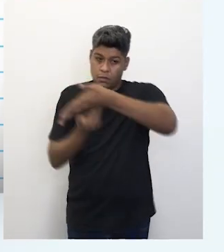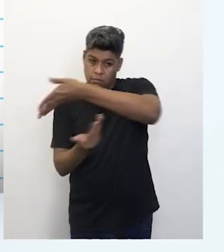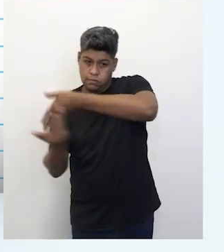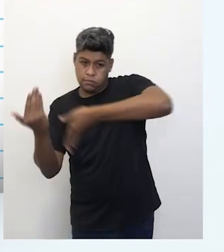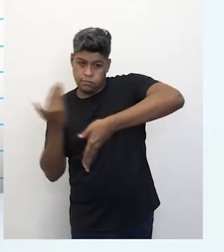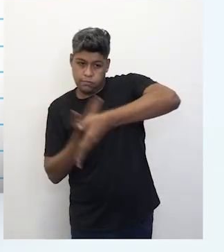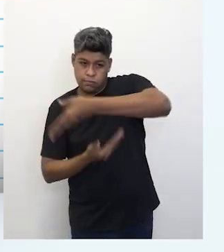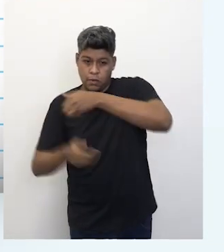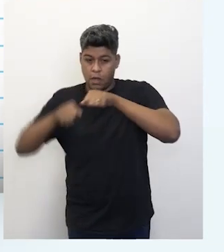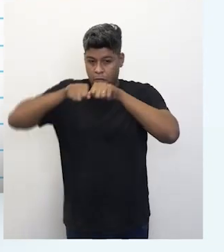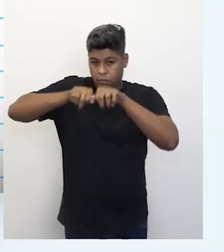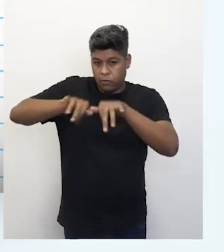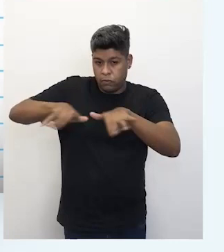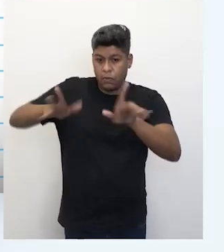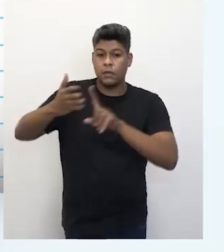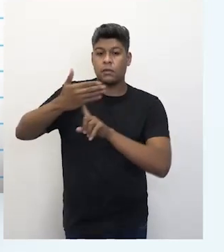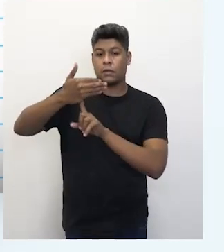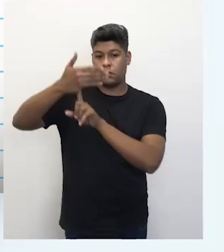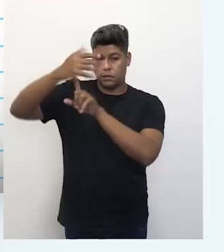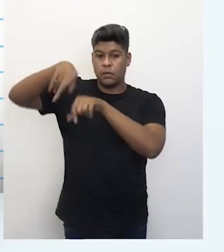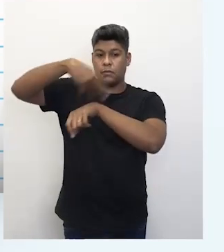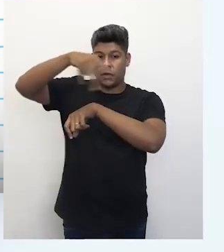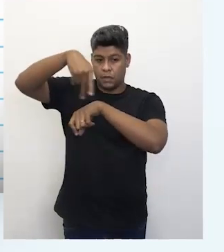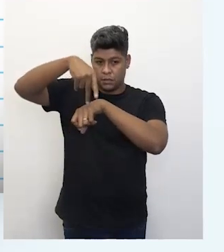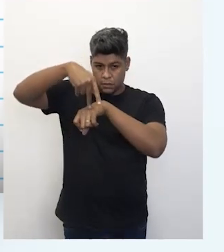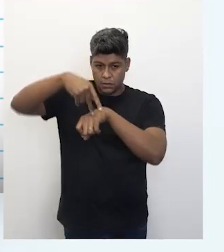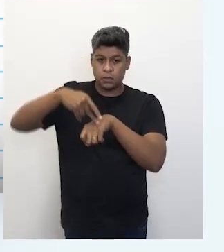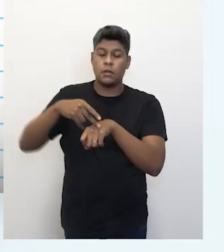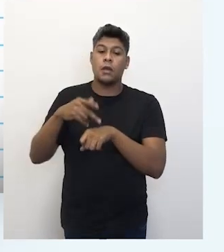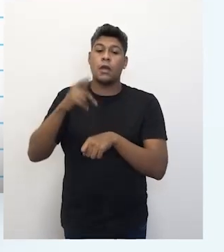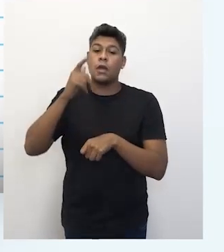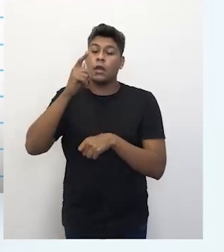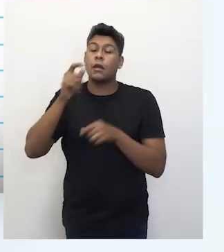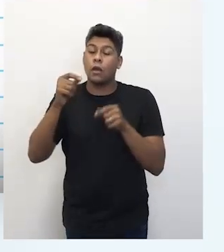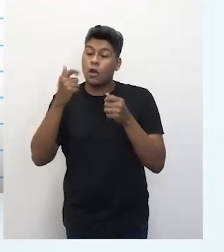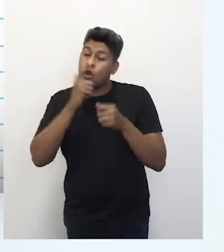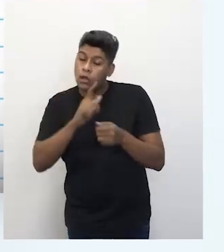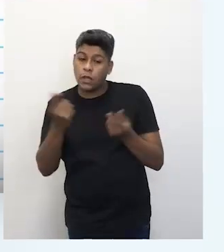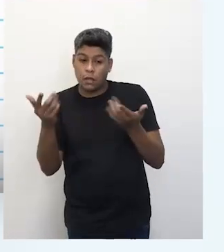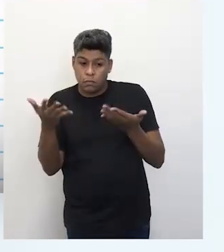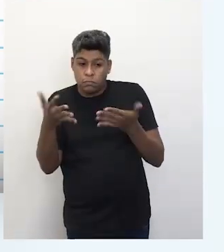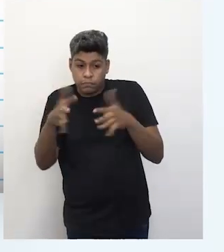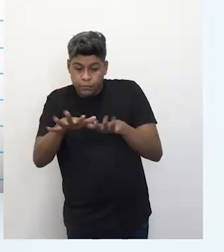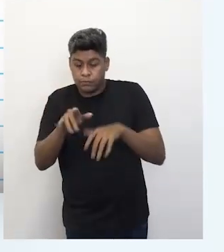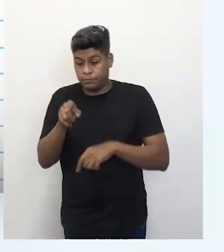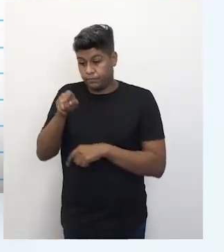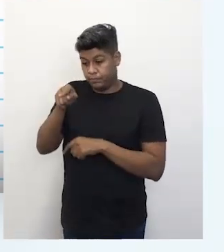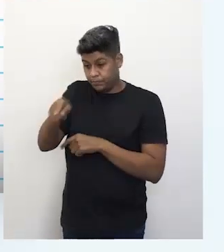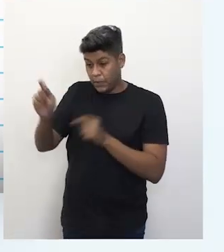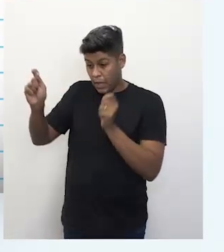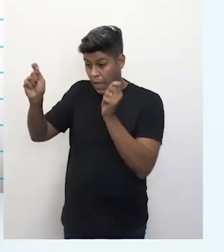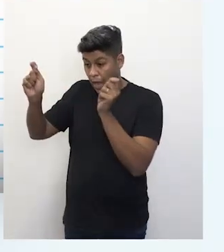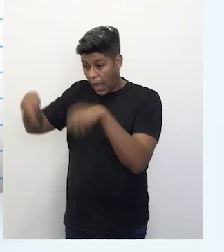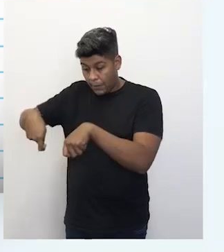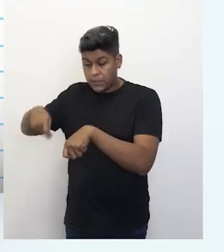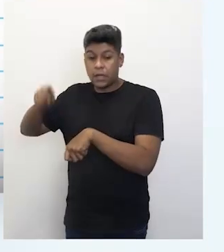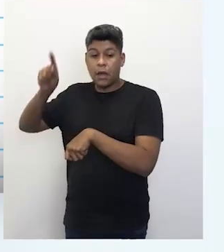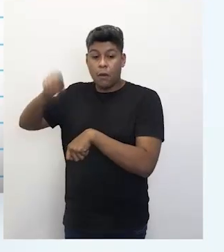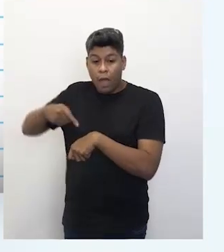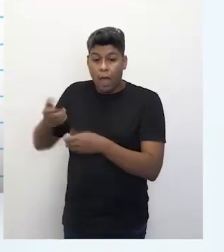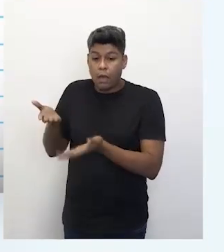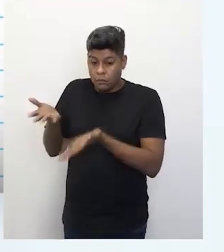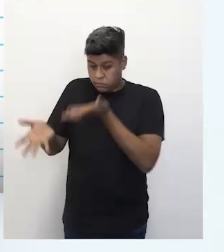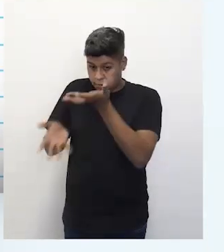disseminação e difusão de tecnologias entre os países em condições favoráveis e inclusivas o eixo da capacitação faz menção à sua implementação